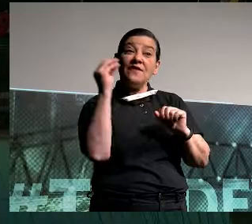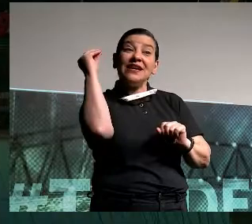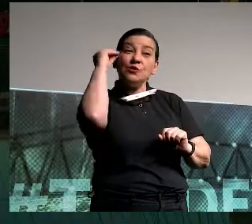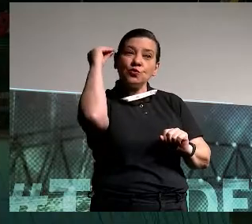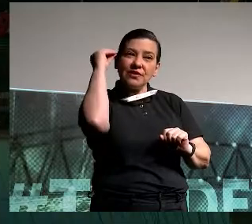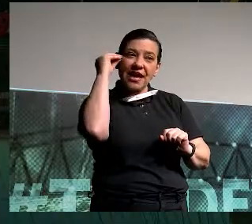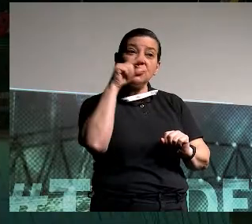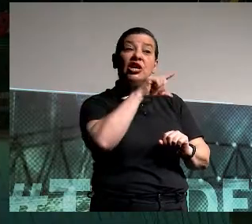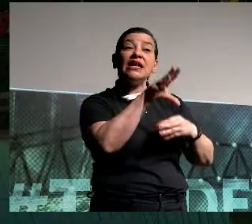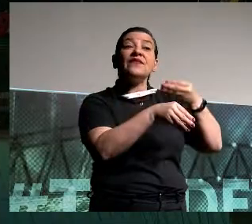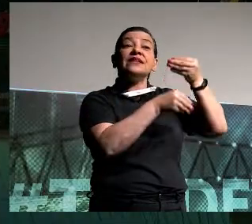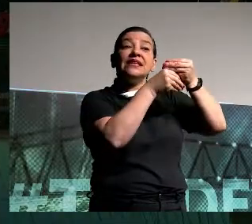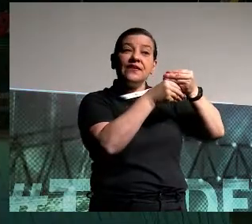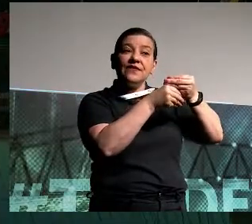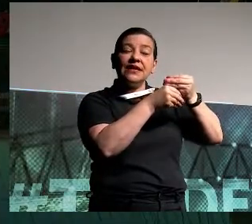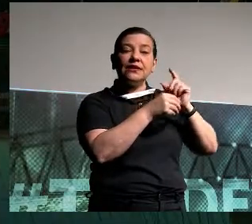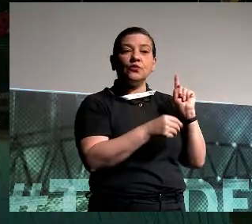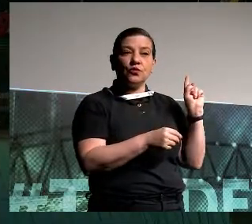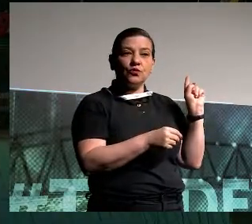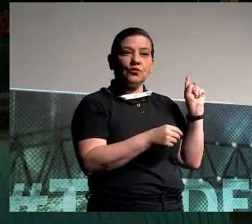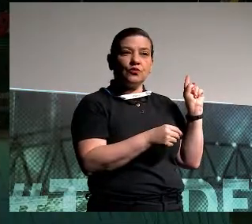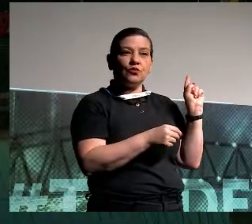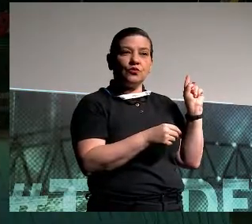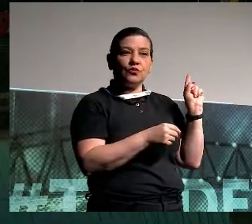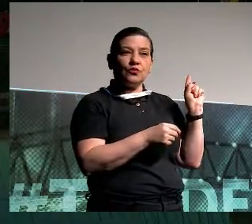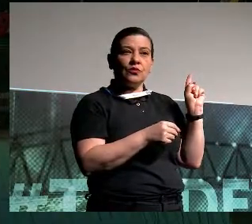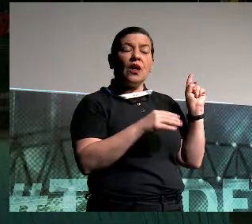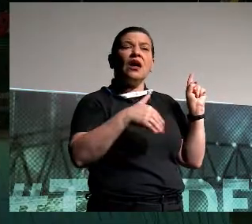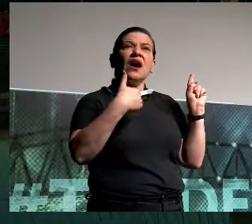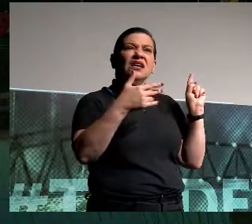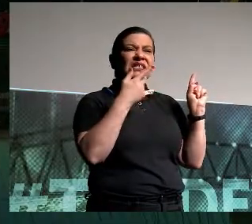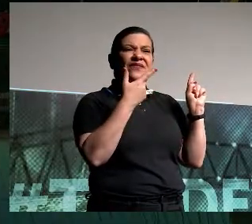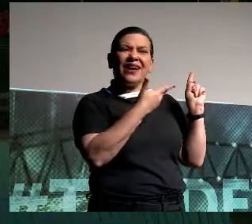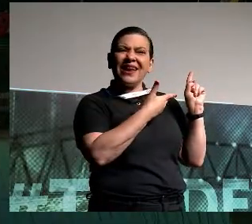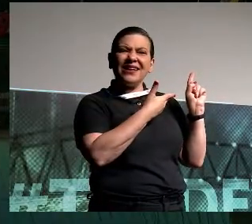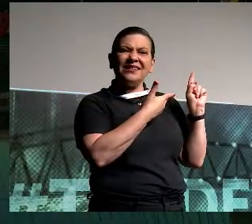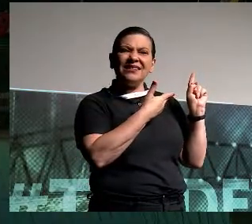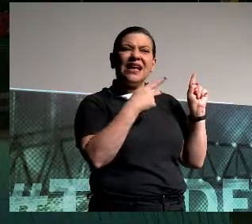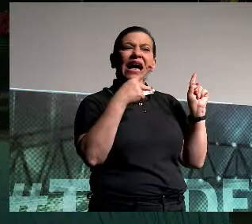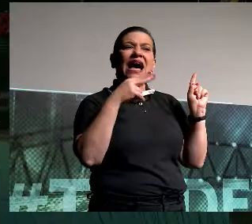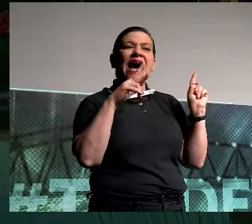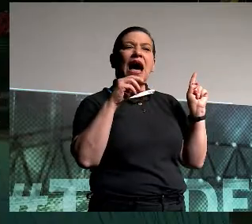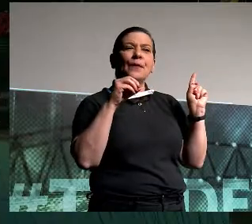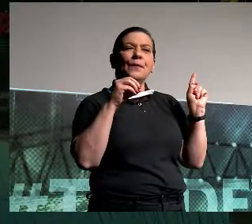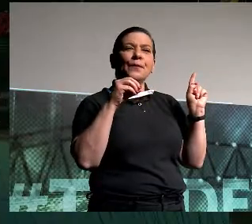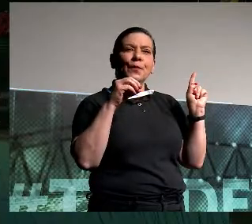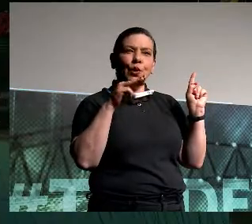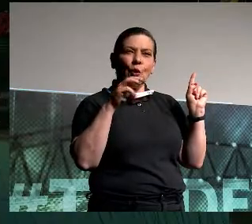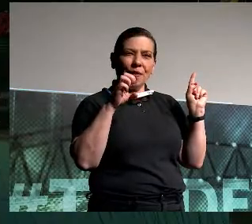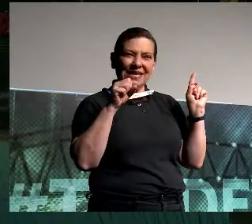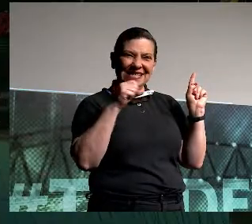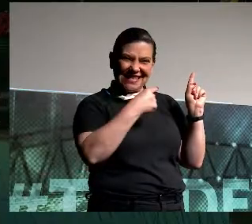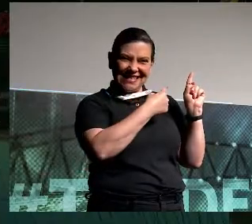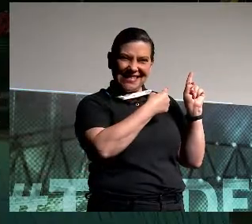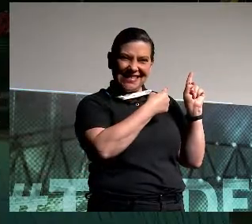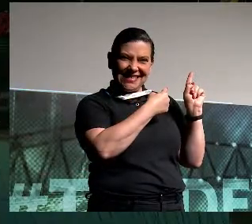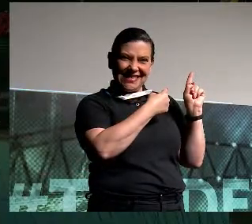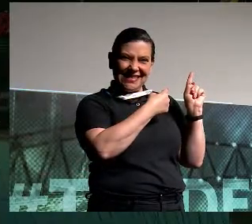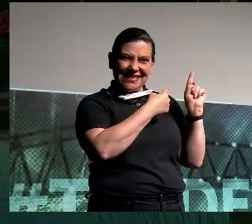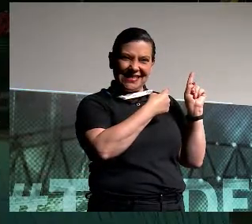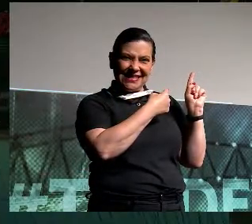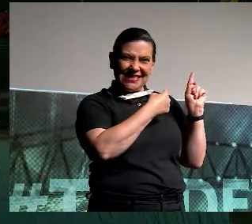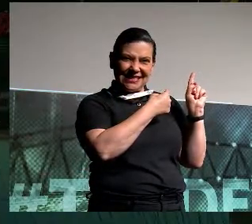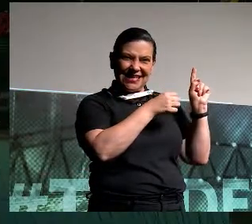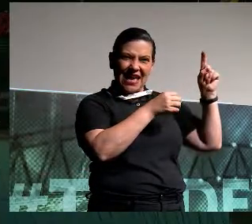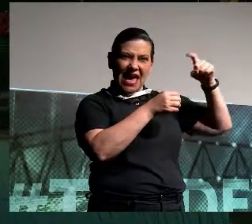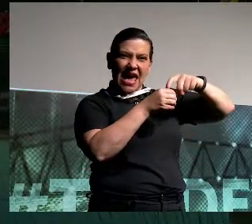ser inferido com uma promise, né? Só que daí você fala, pô, essa promise, no final das contas, ela está retornando com N, é qualquer coisa, só que eu sei qual